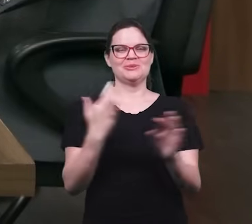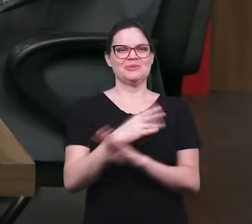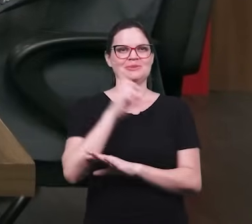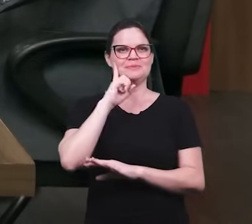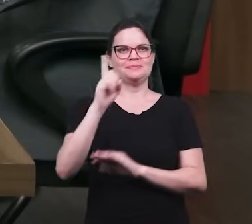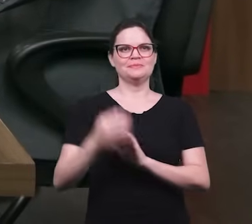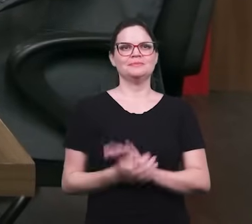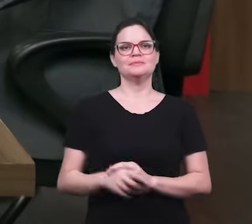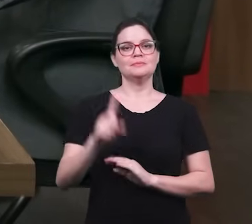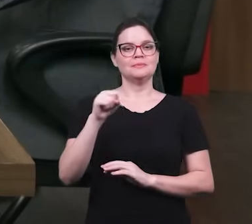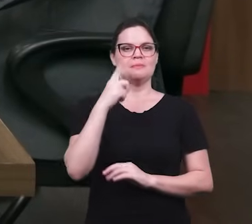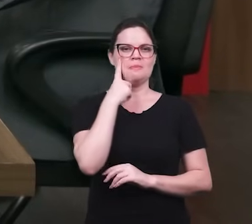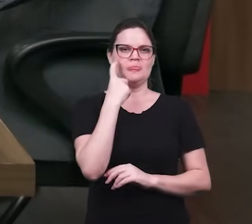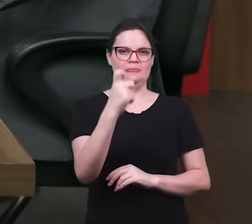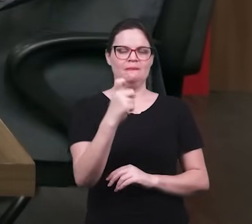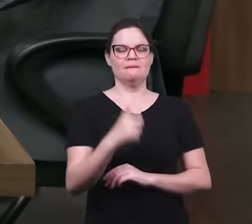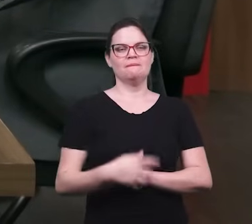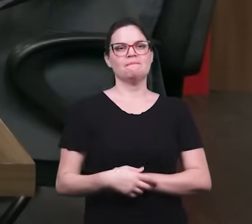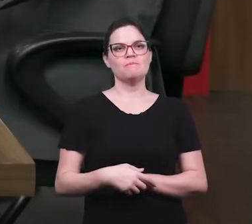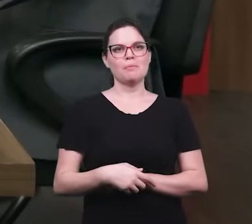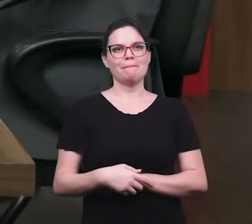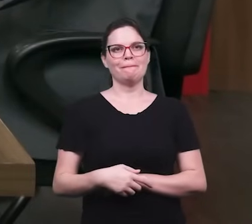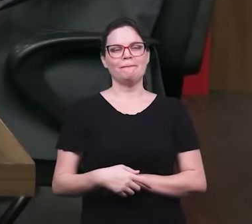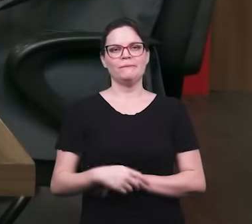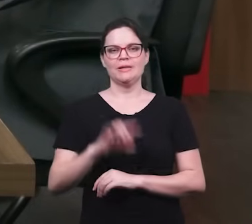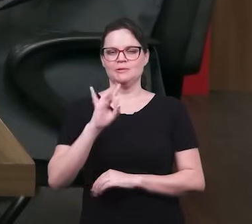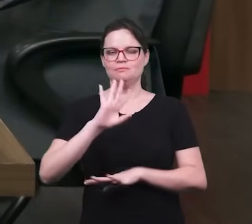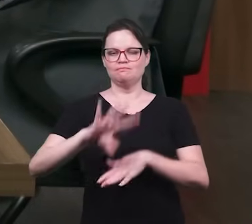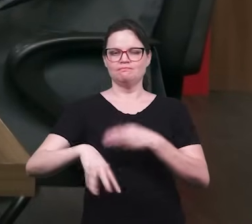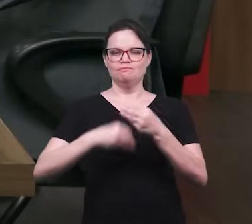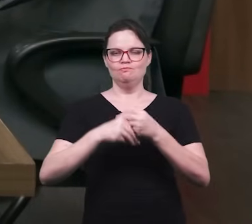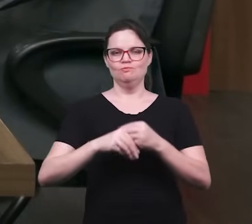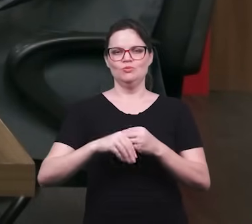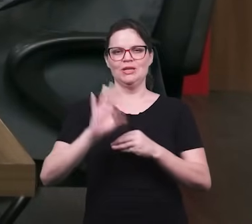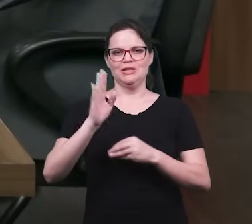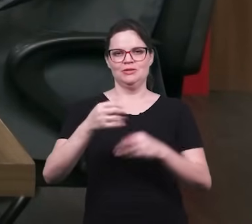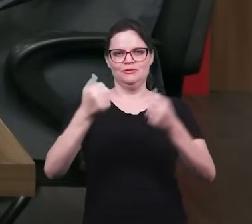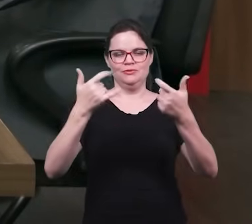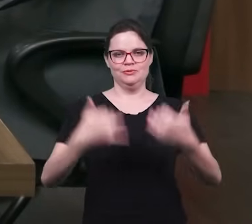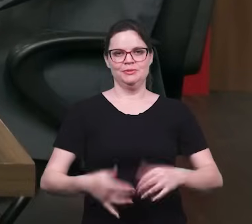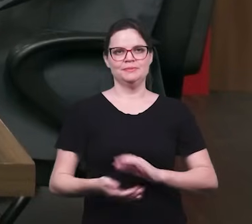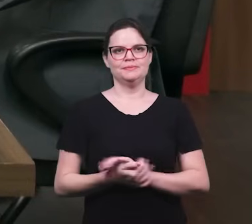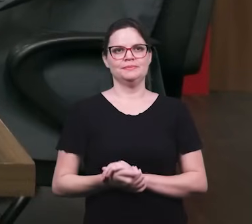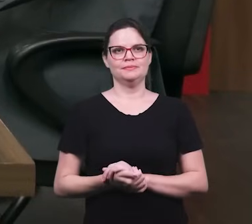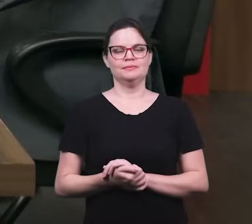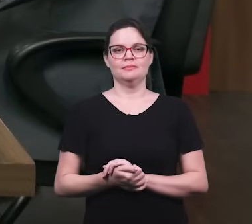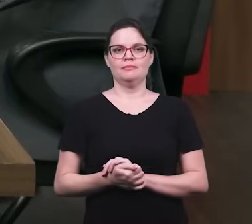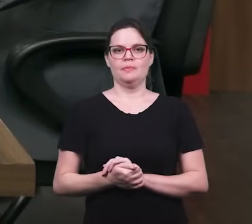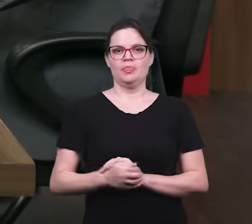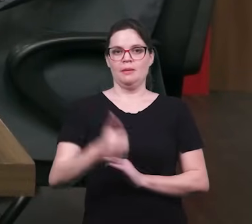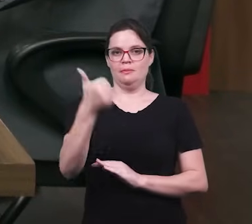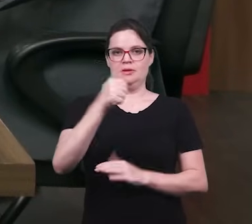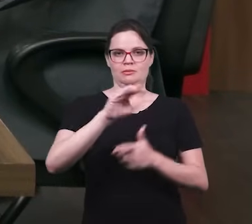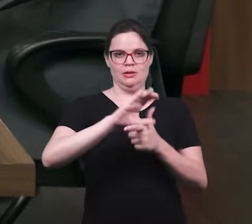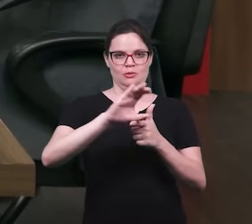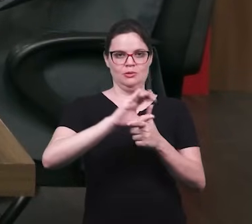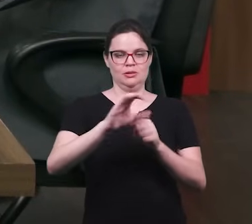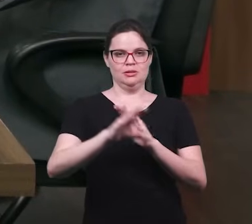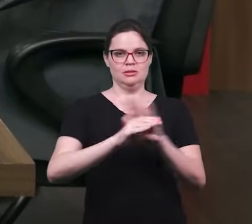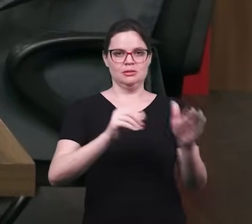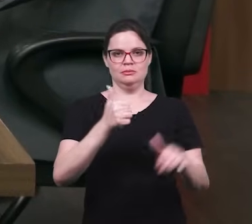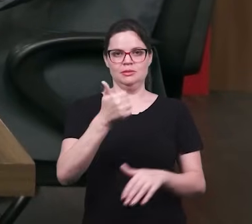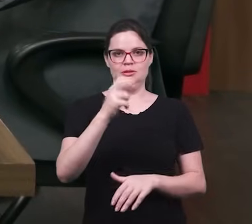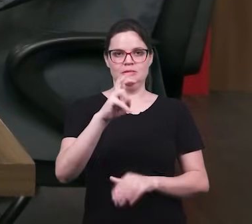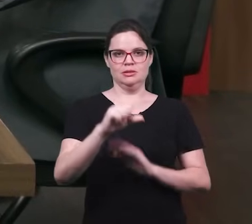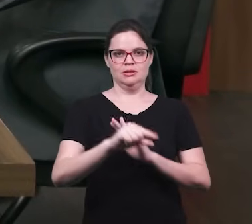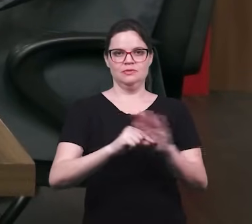E interessante, né, pastor Alex, complementando que o texto de 1 Coríntios 15, no verso 5:1